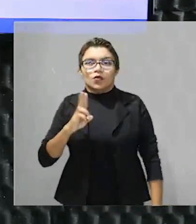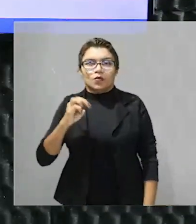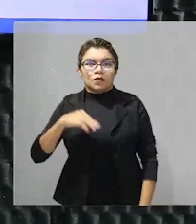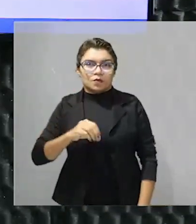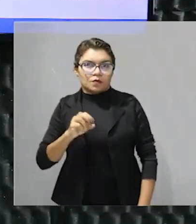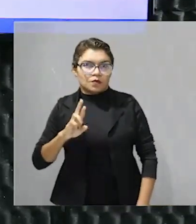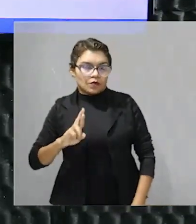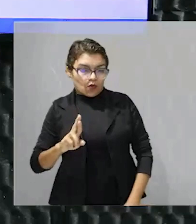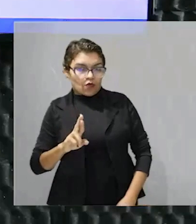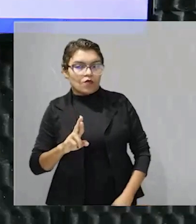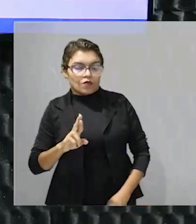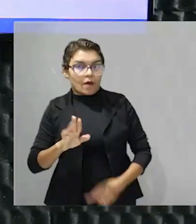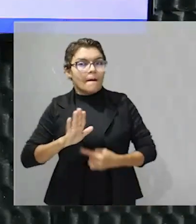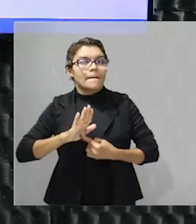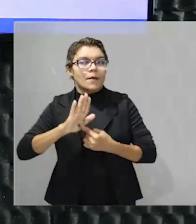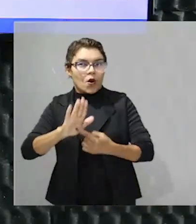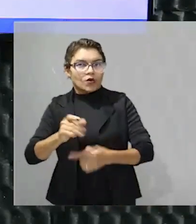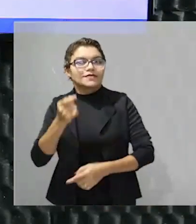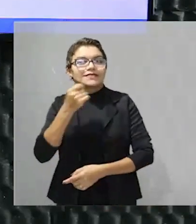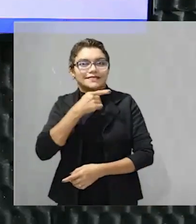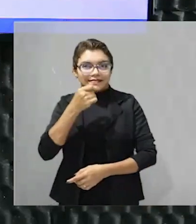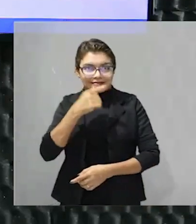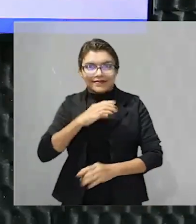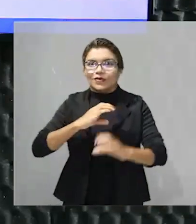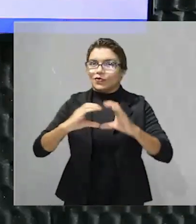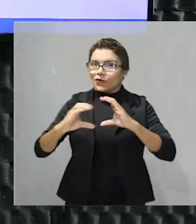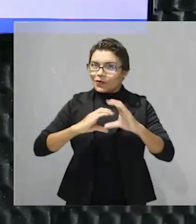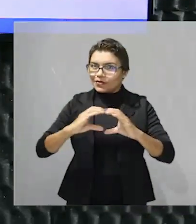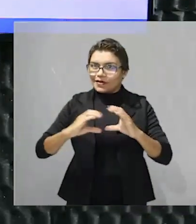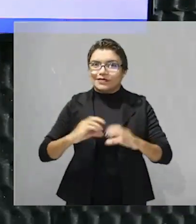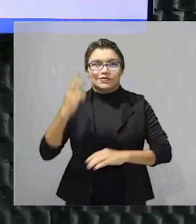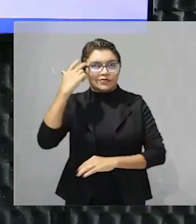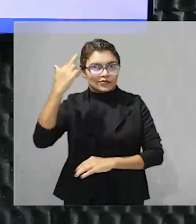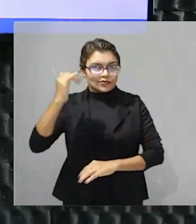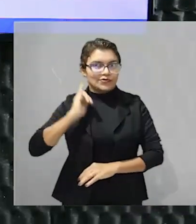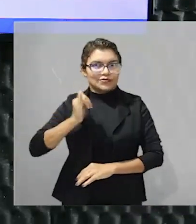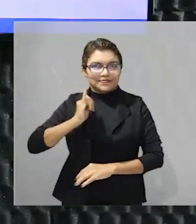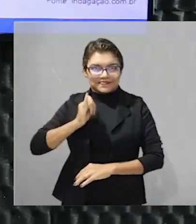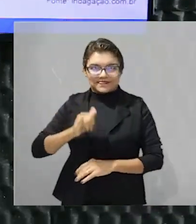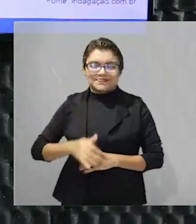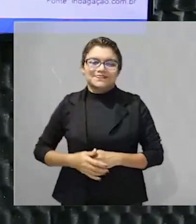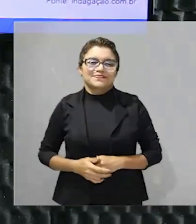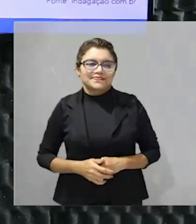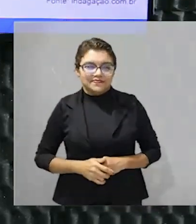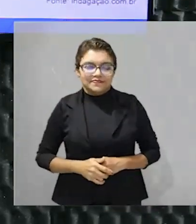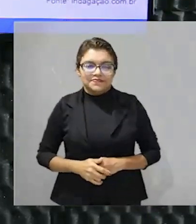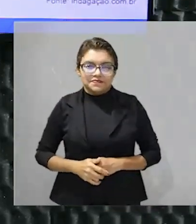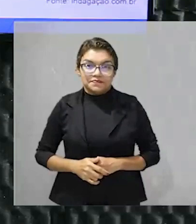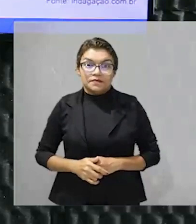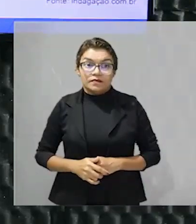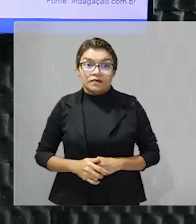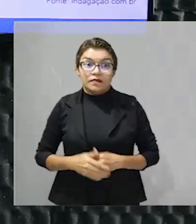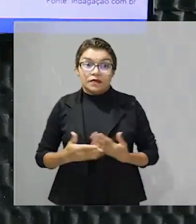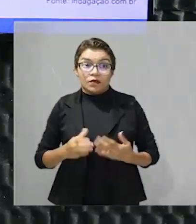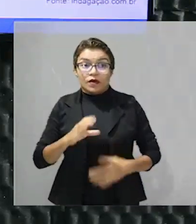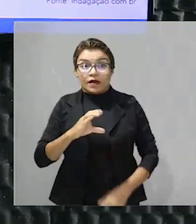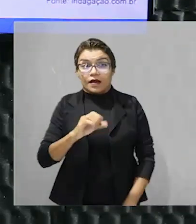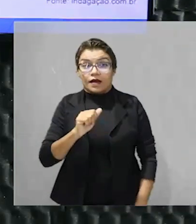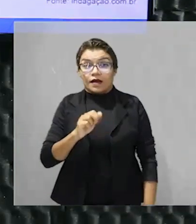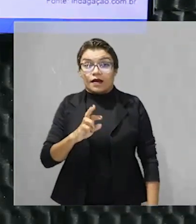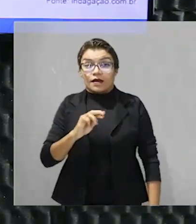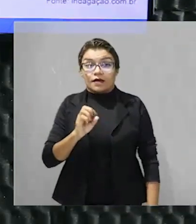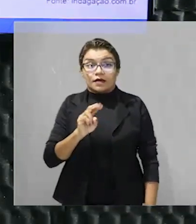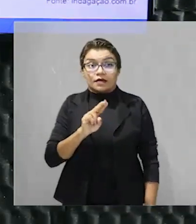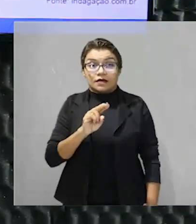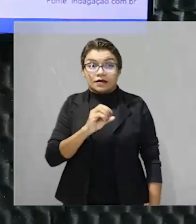efeito cômico para aquela comunicação, para aquela história que está sendo apresentada. Bom, já o cartoon, que é a